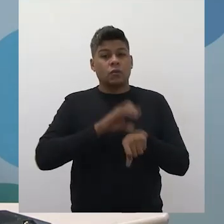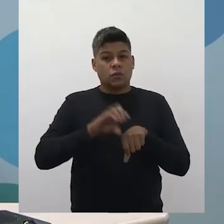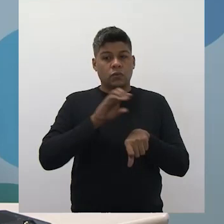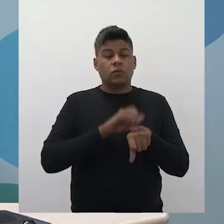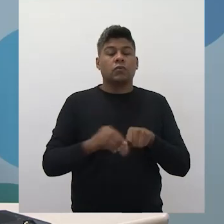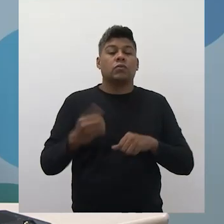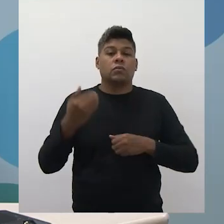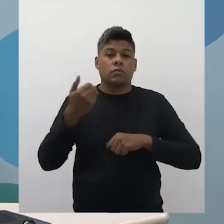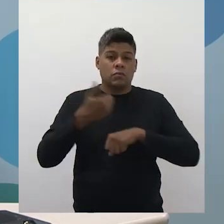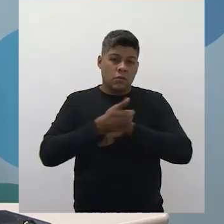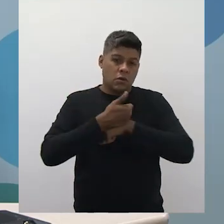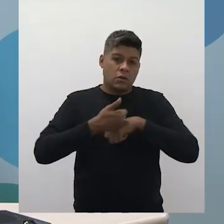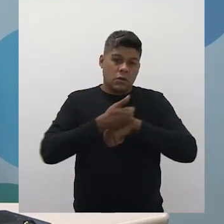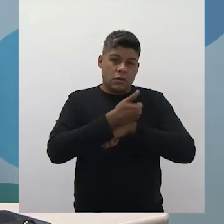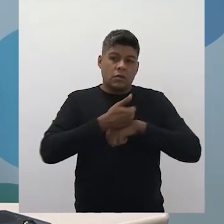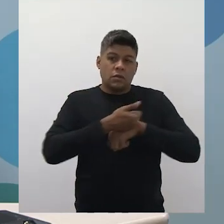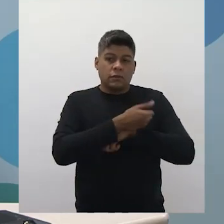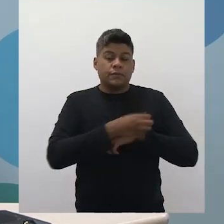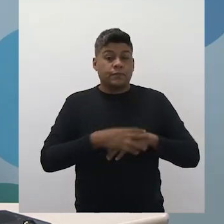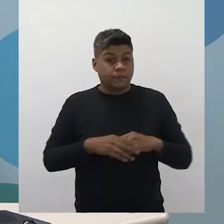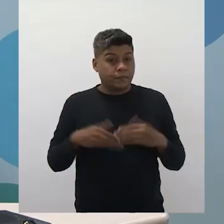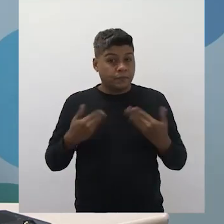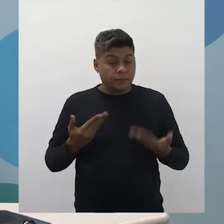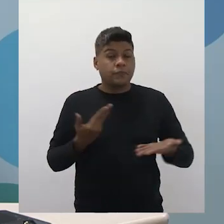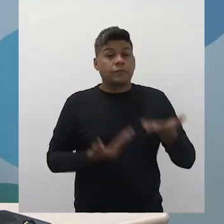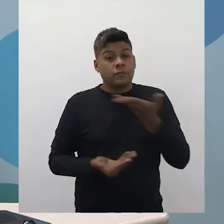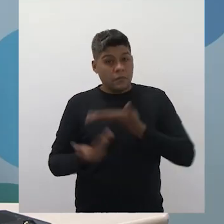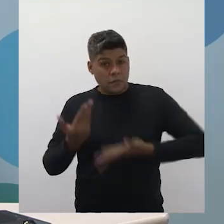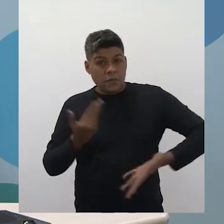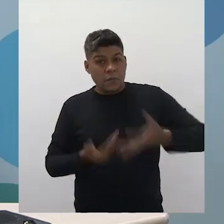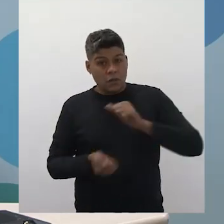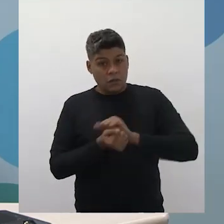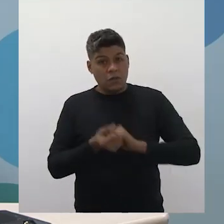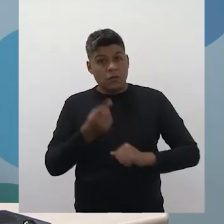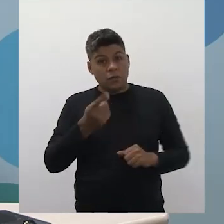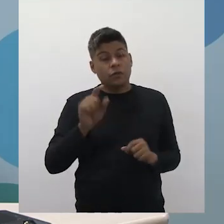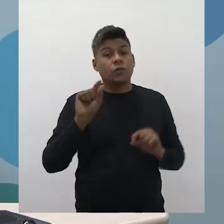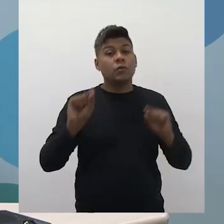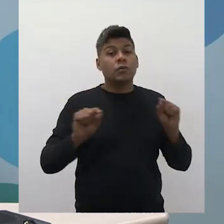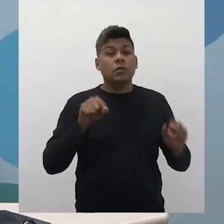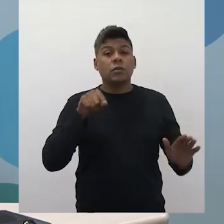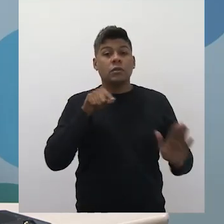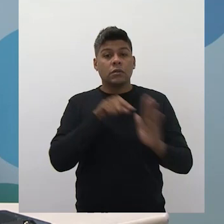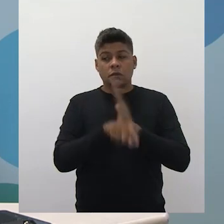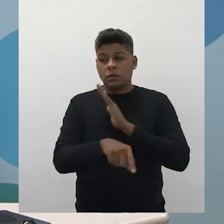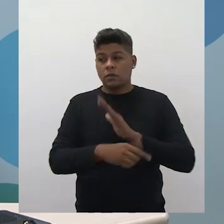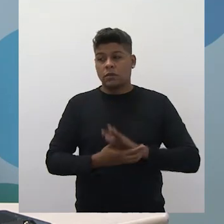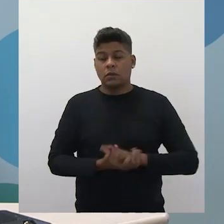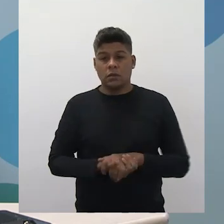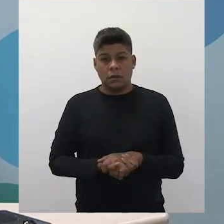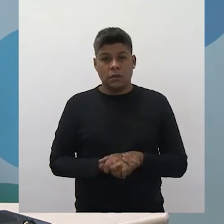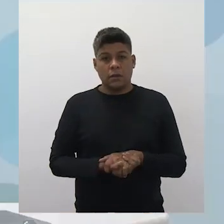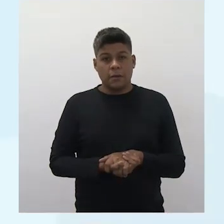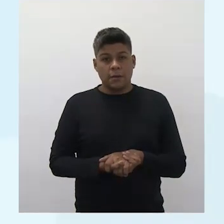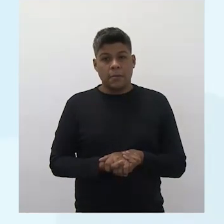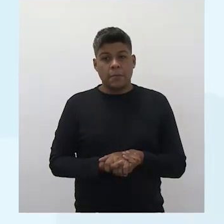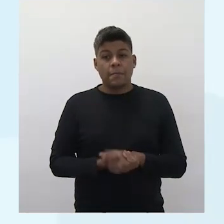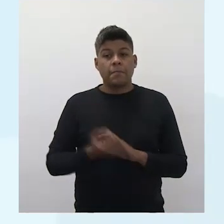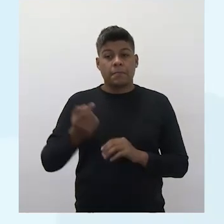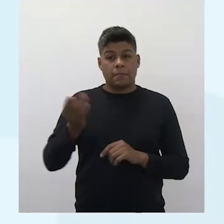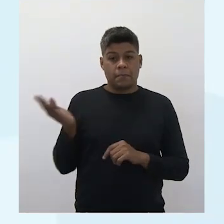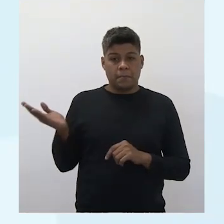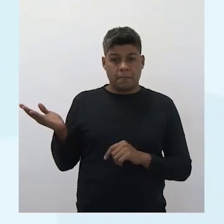em processo na prática, tá, também. Tá? Nós vamos fazer uma interação com vocês com o seguinte questionamento. Tá? Por favor, a questão na